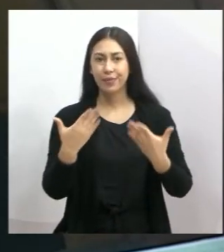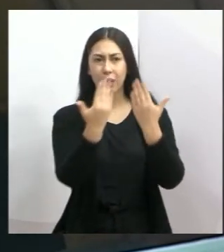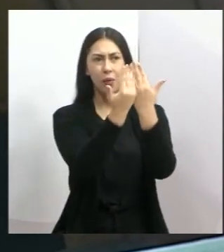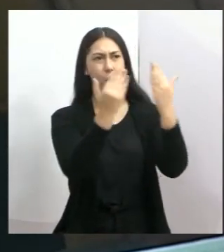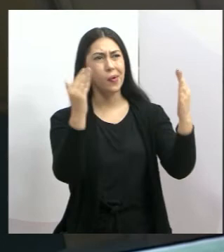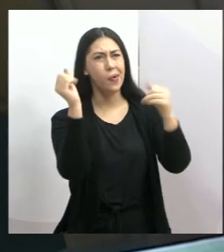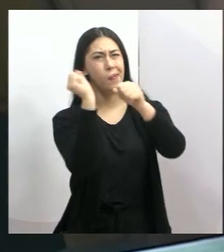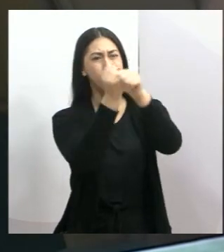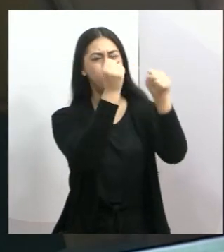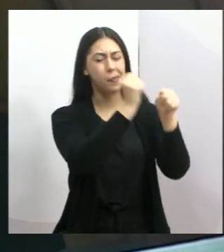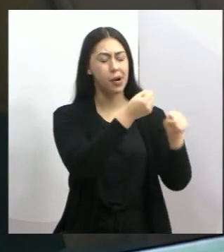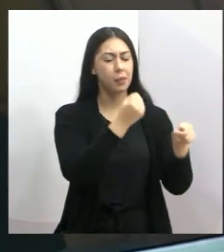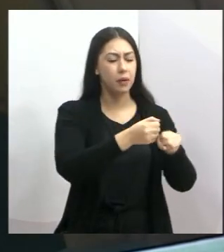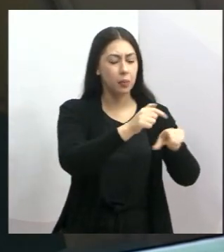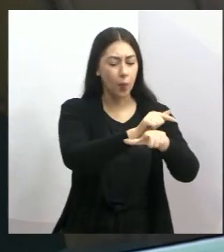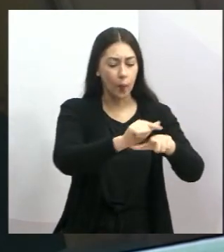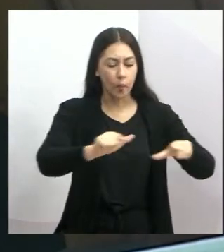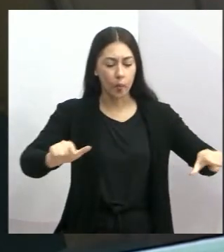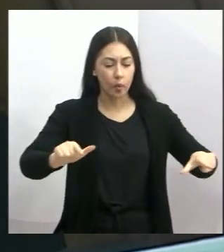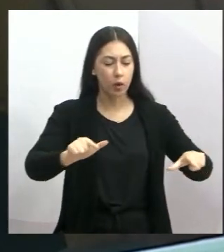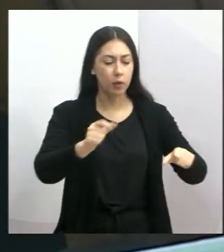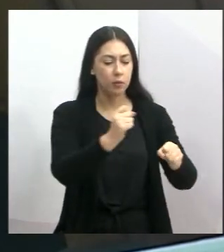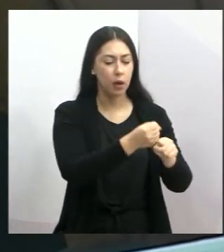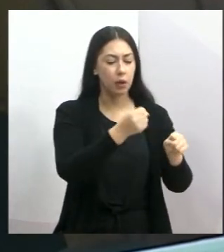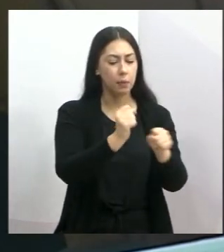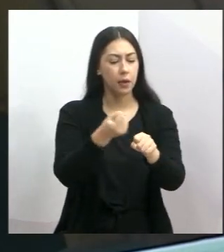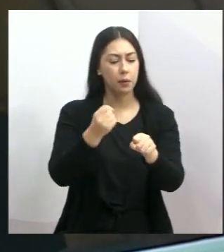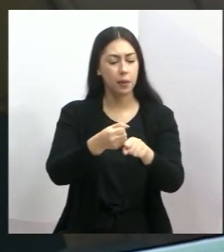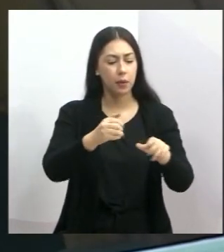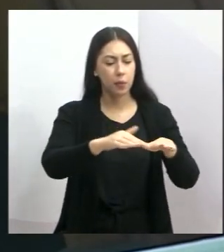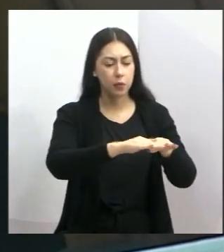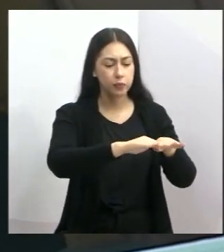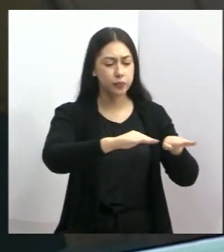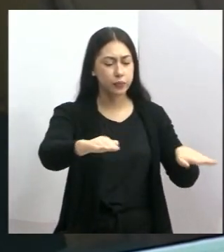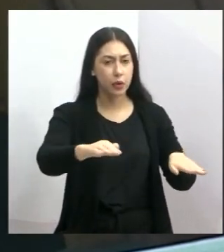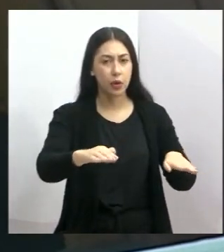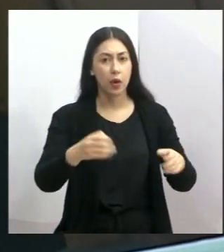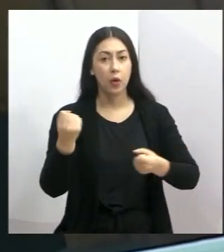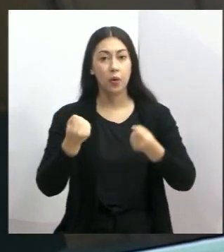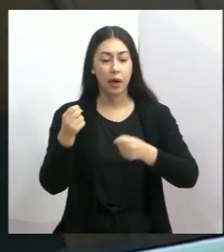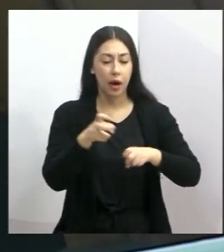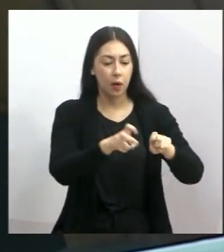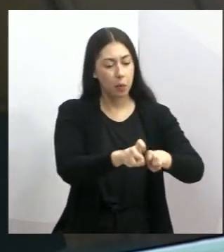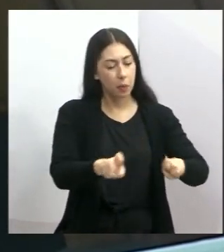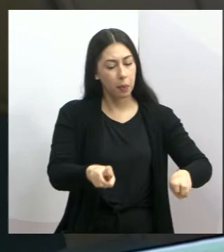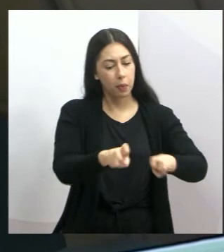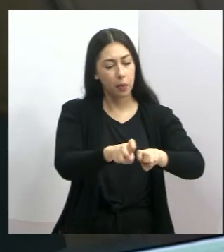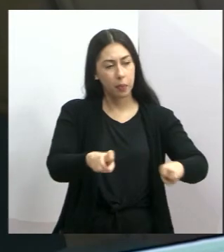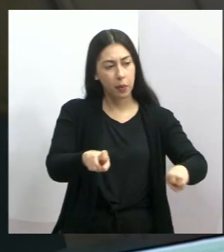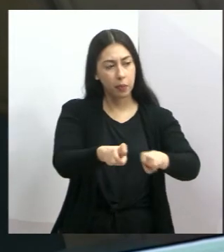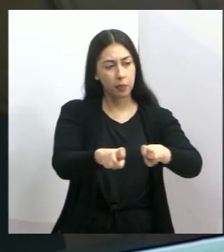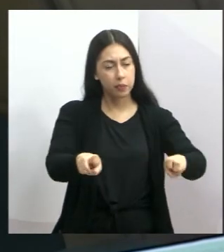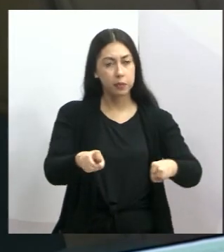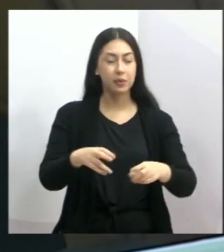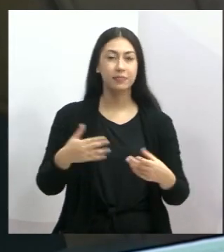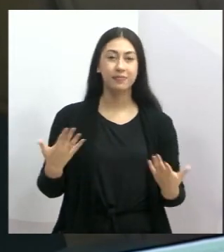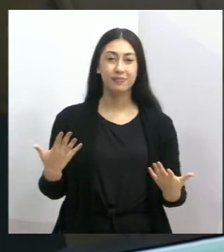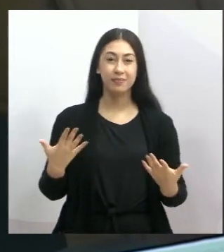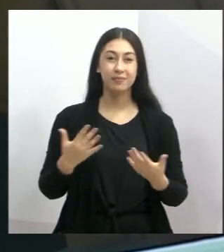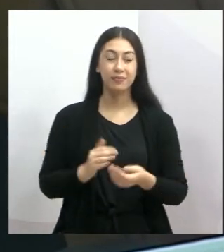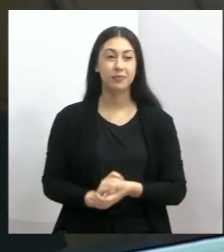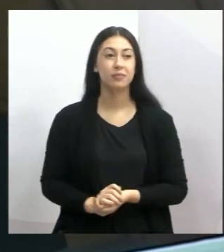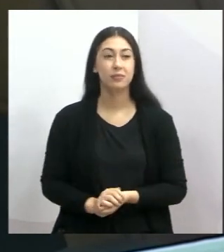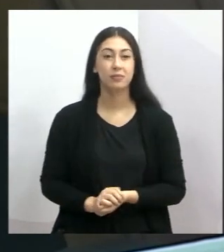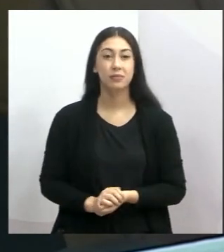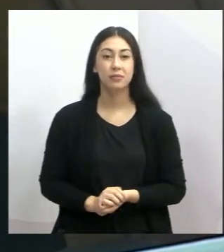muro tudo fizesse uma pavimentação ali colocar estacionamento os professores os professores Deixa o carro no meio da rua virava um cartão